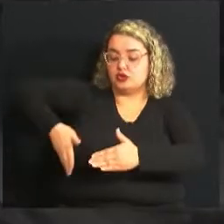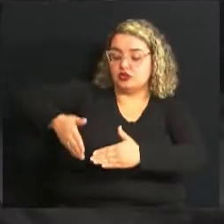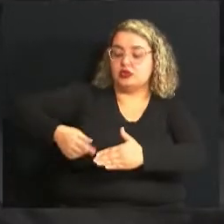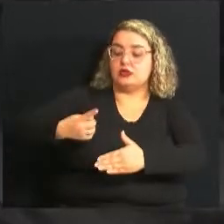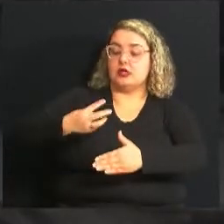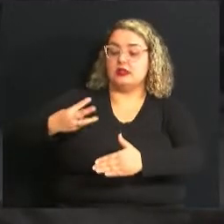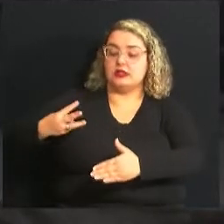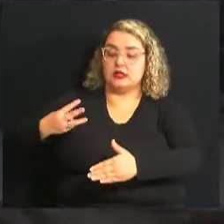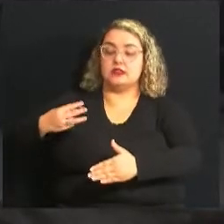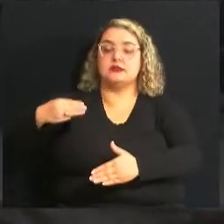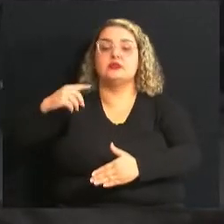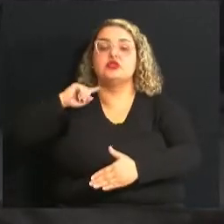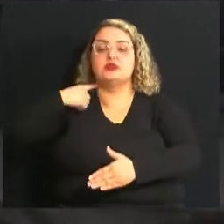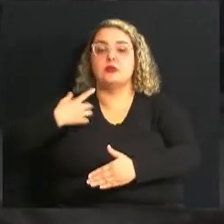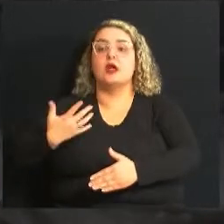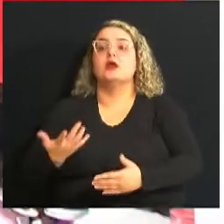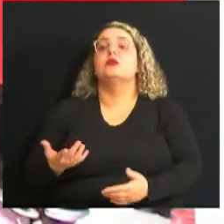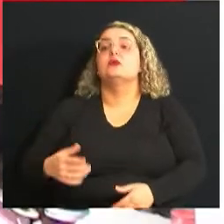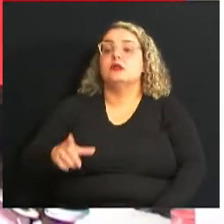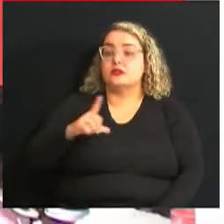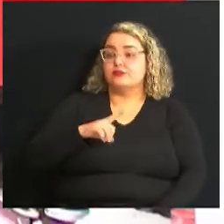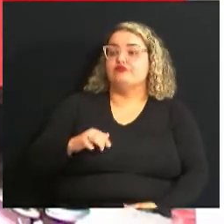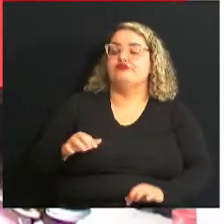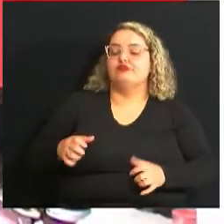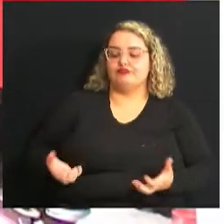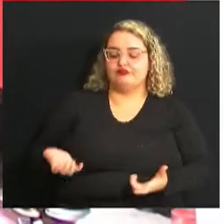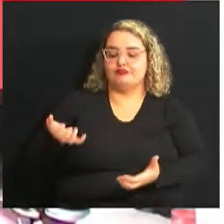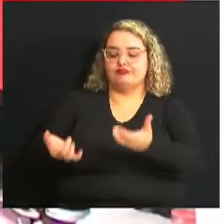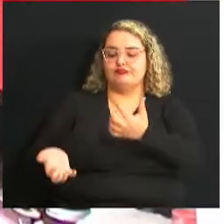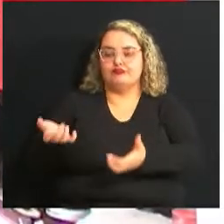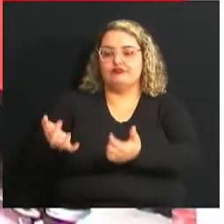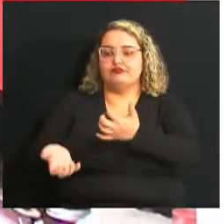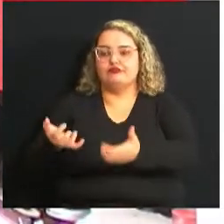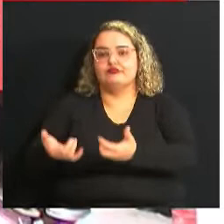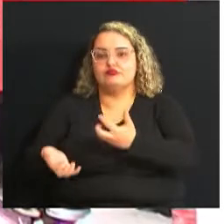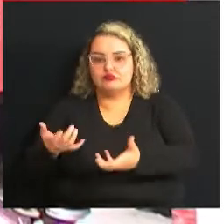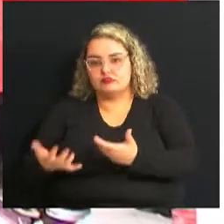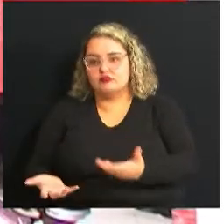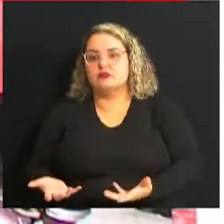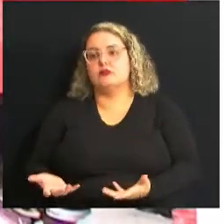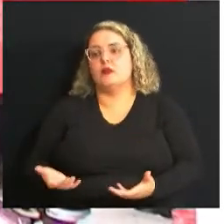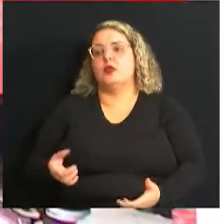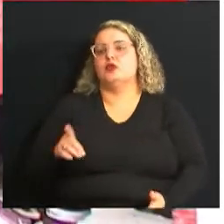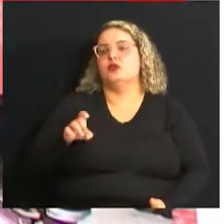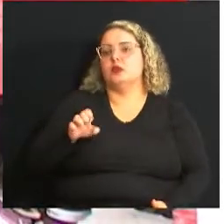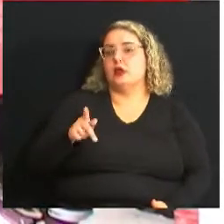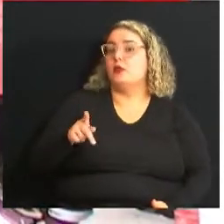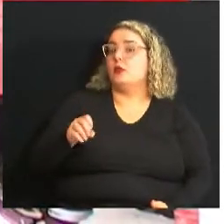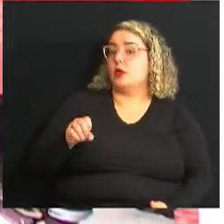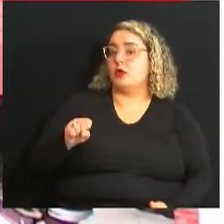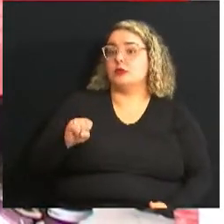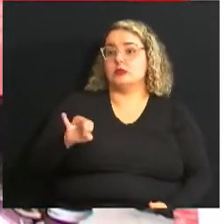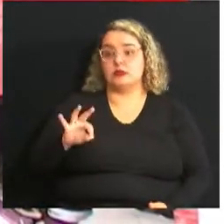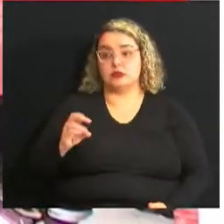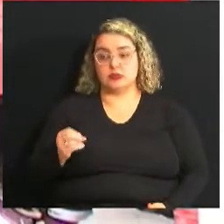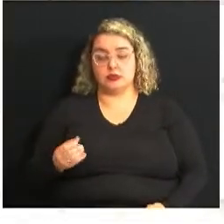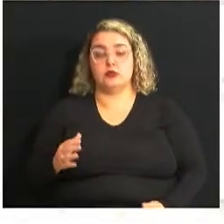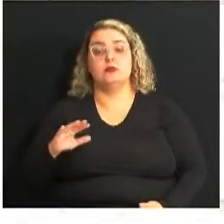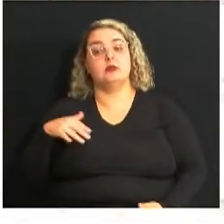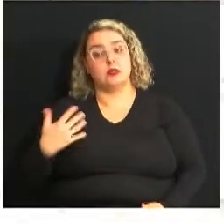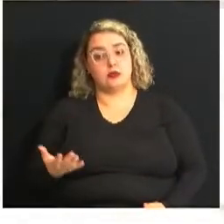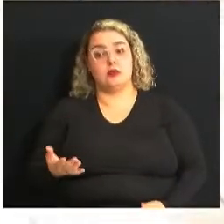maio que foram atingidos aí após esse incêndio do depósito. E, de acordo com a nota